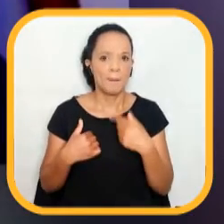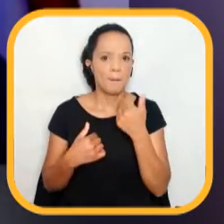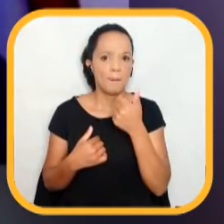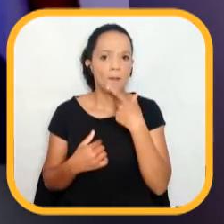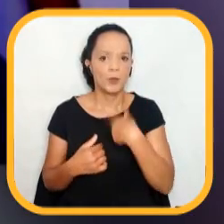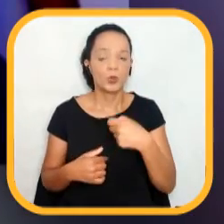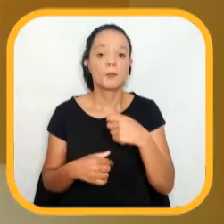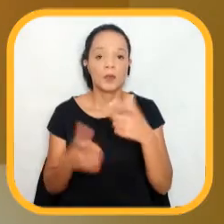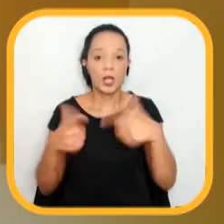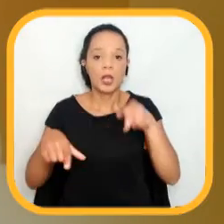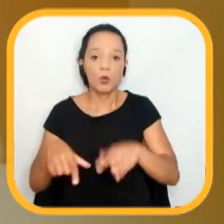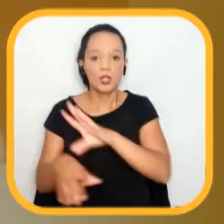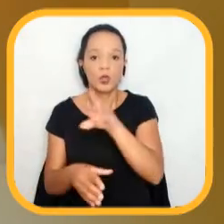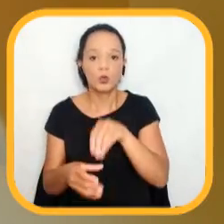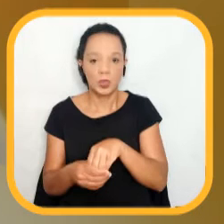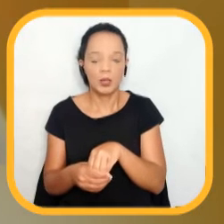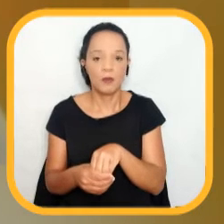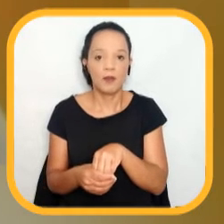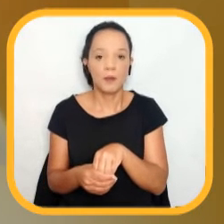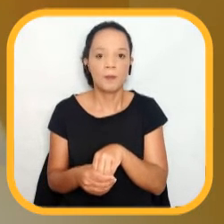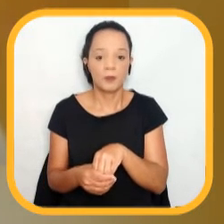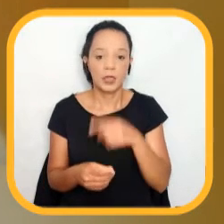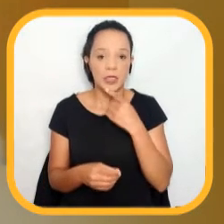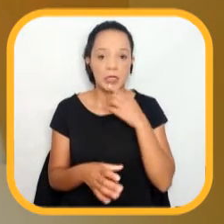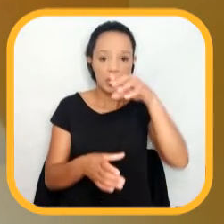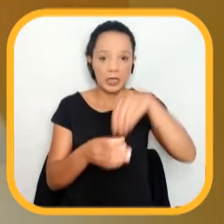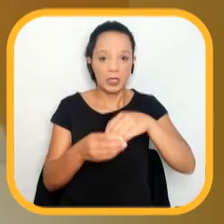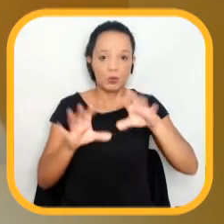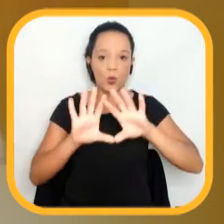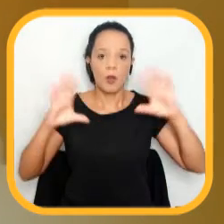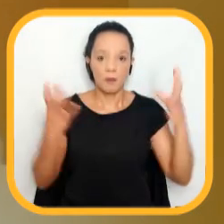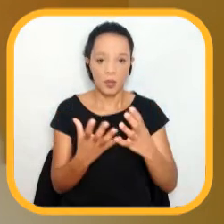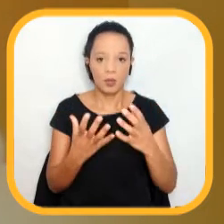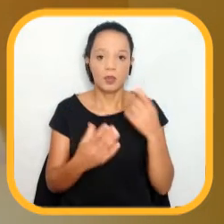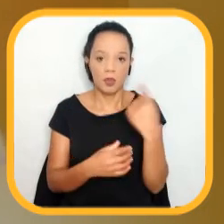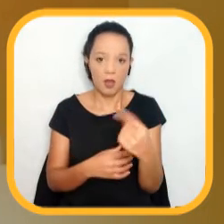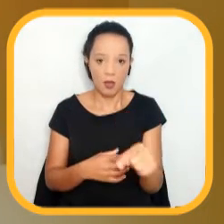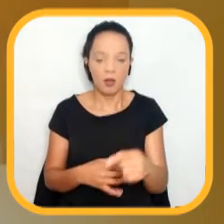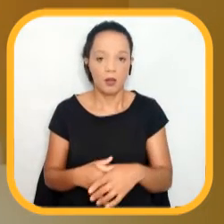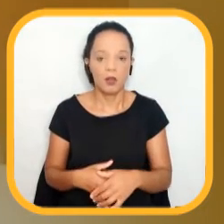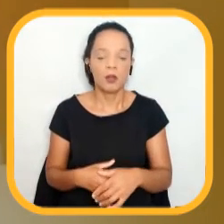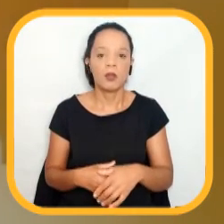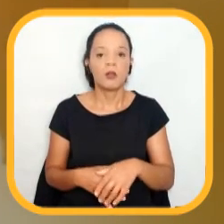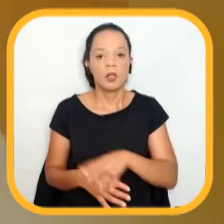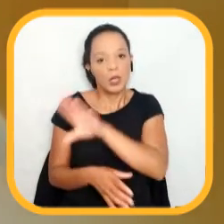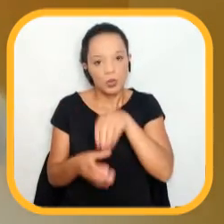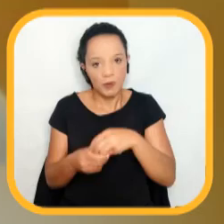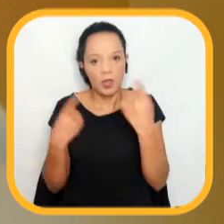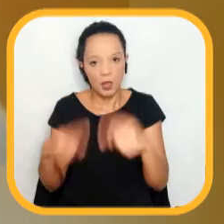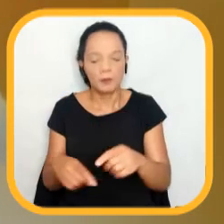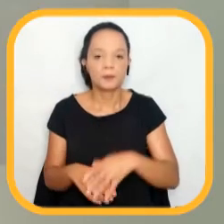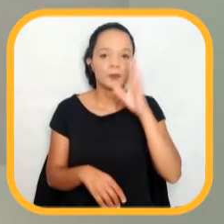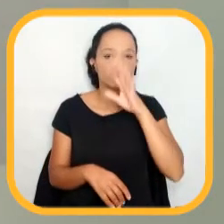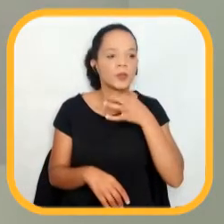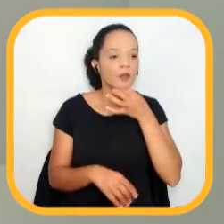Essa aí já é uma boa questão. A linguagem inclusiva é dentro do ambiente em que tu estás, haver